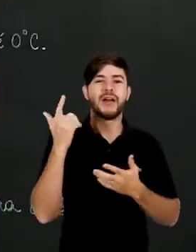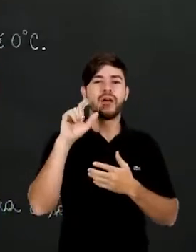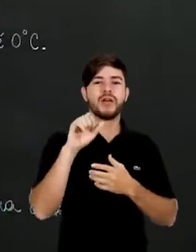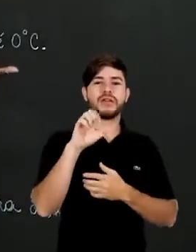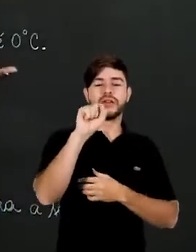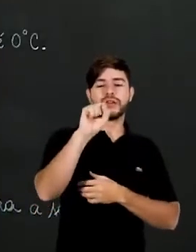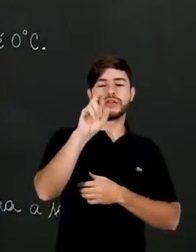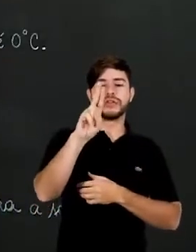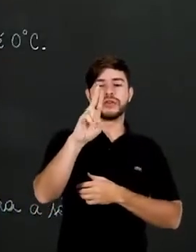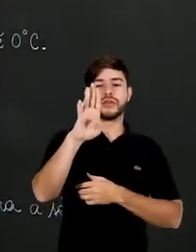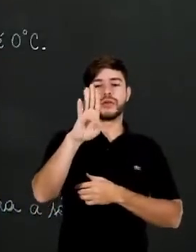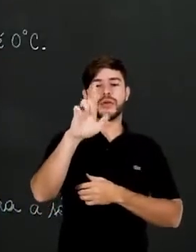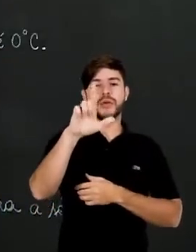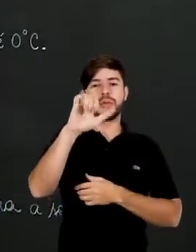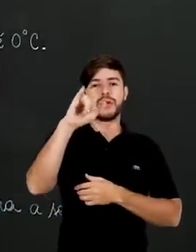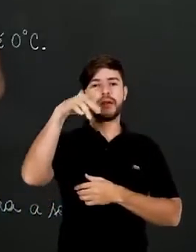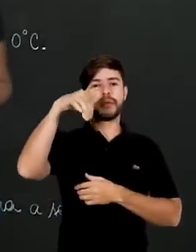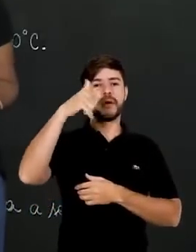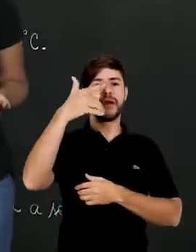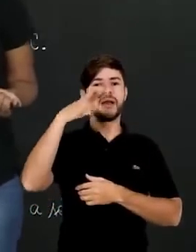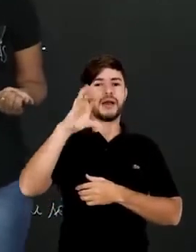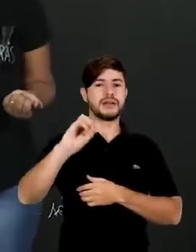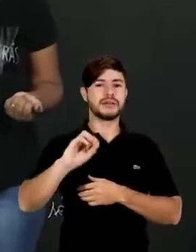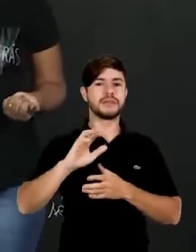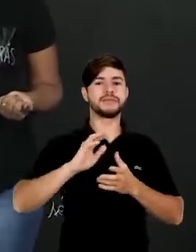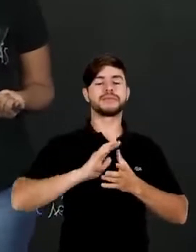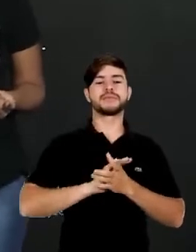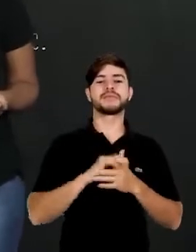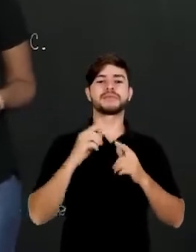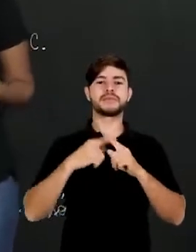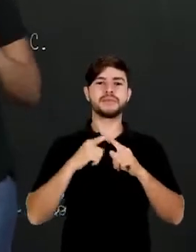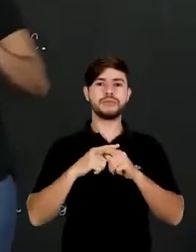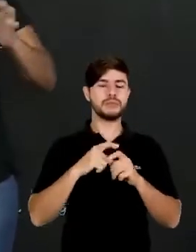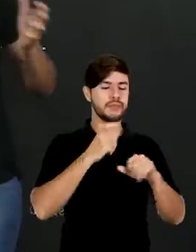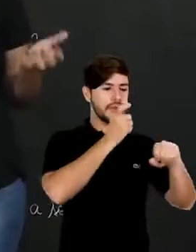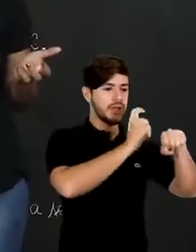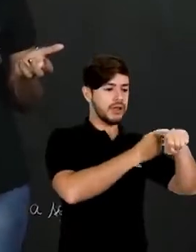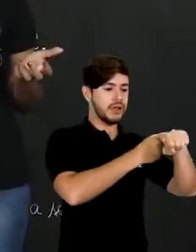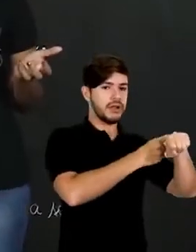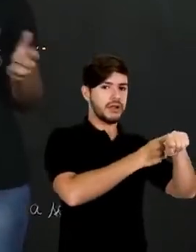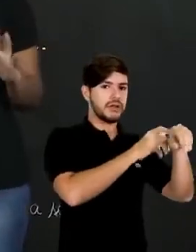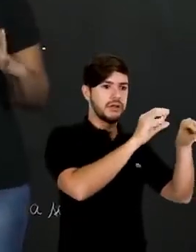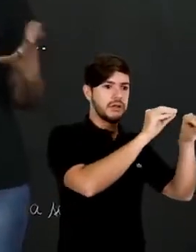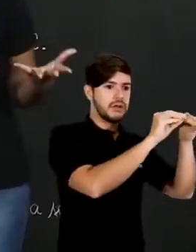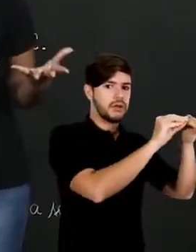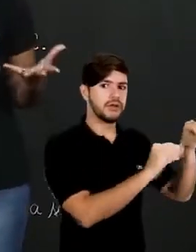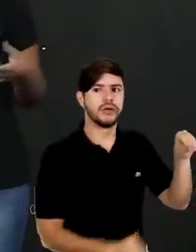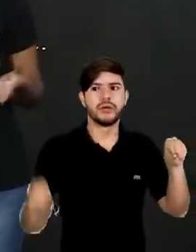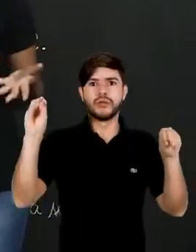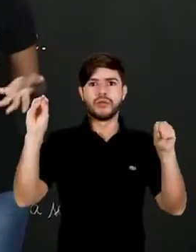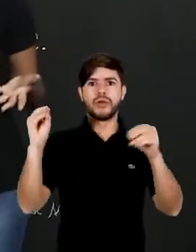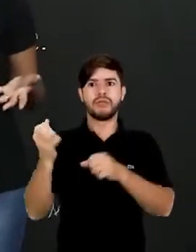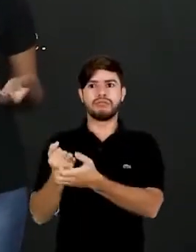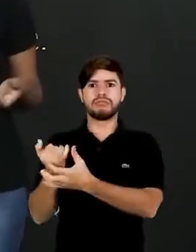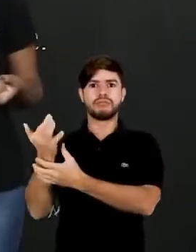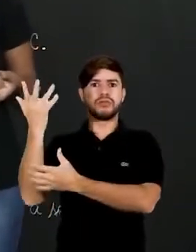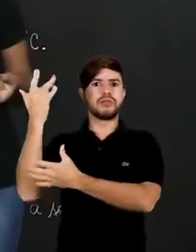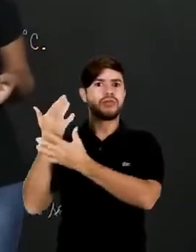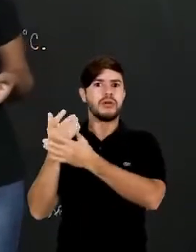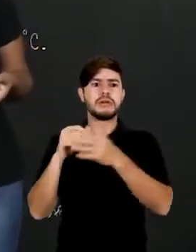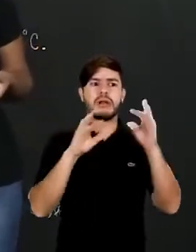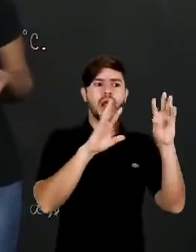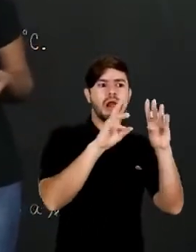sublimação. A sublimação é uma coisa curiosa, porque a passagem do sólido diretamente para o gasoso não derrete, não vira líquido